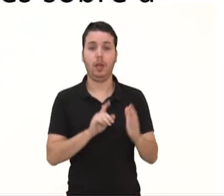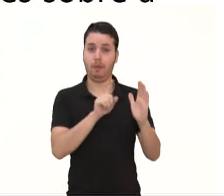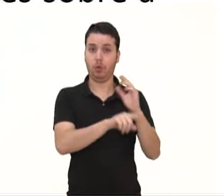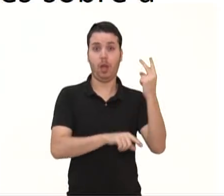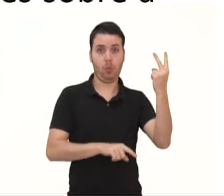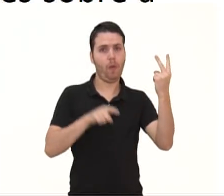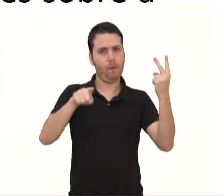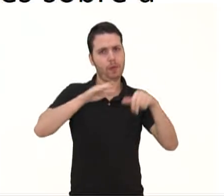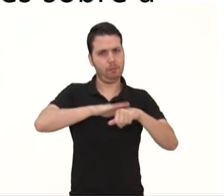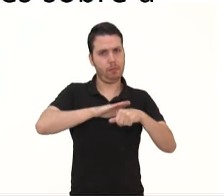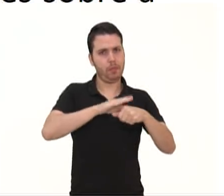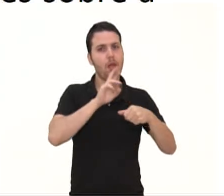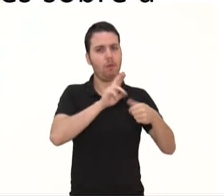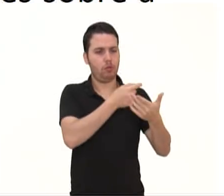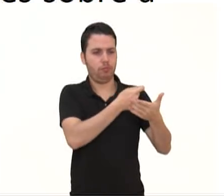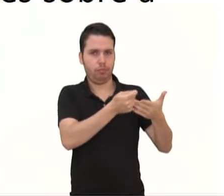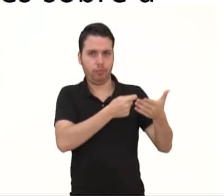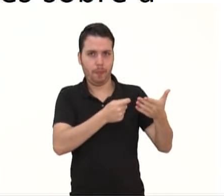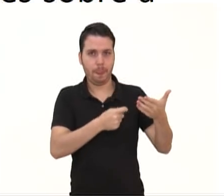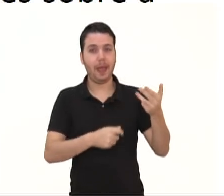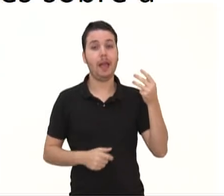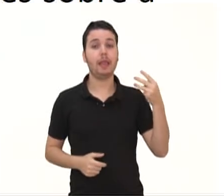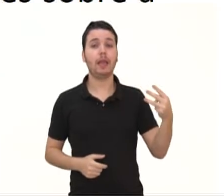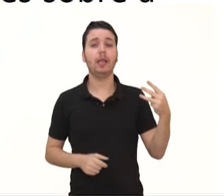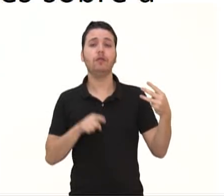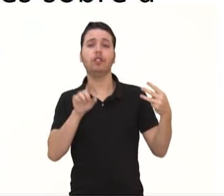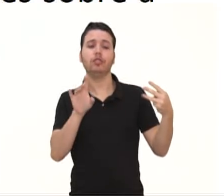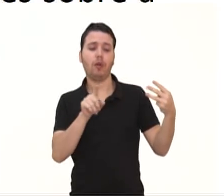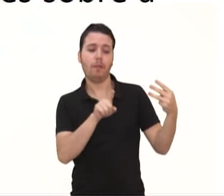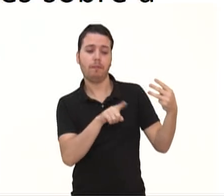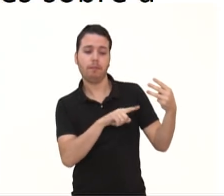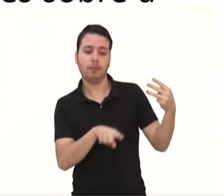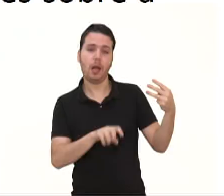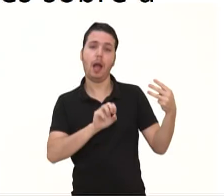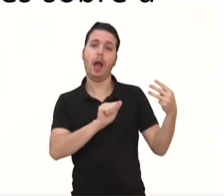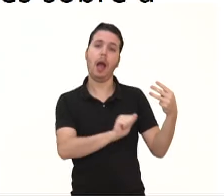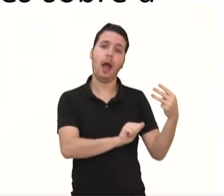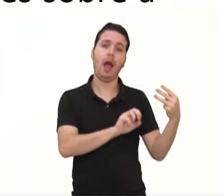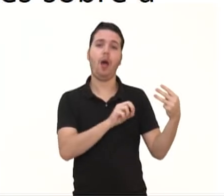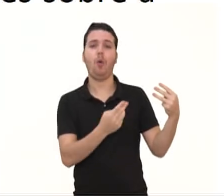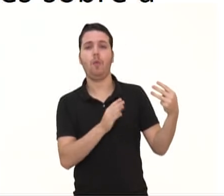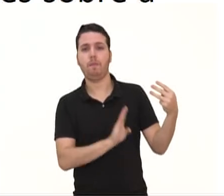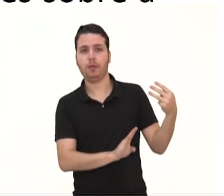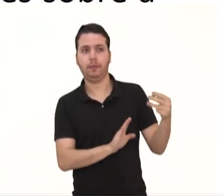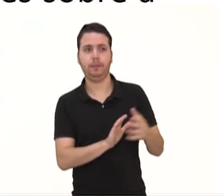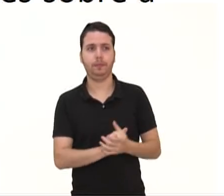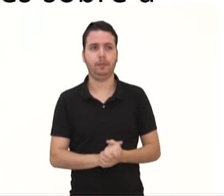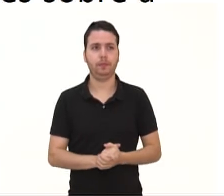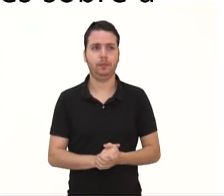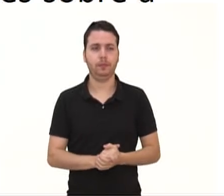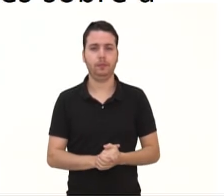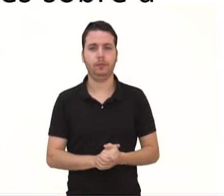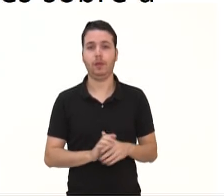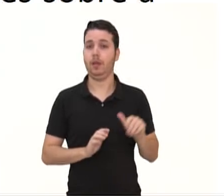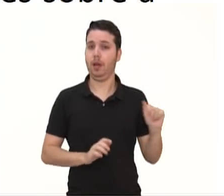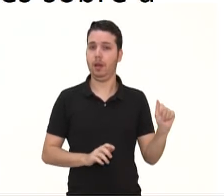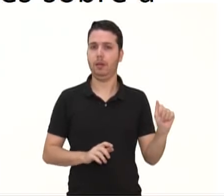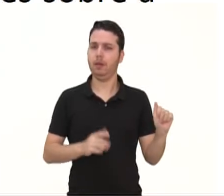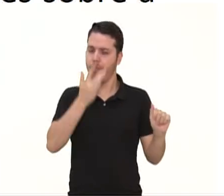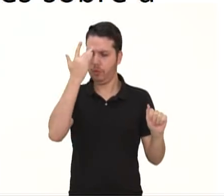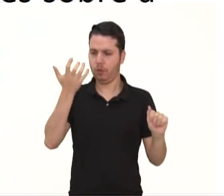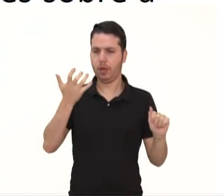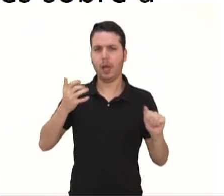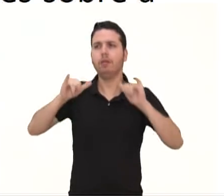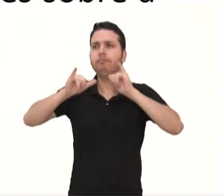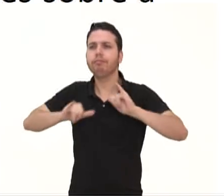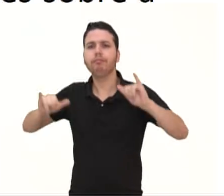você responde. A questão 3, você vai dizer ali. Para divulgar os fatos mais